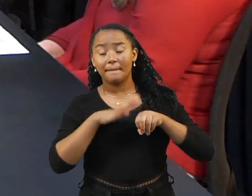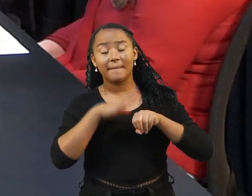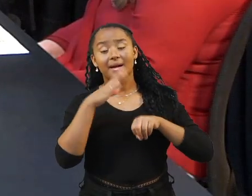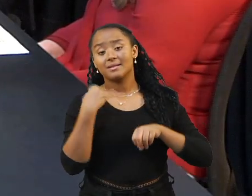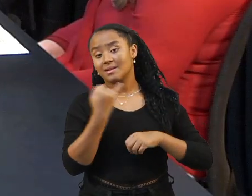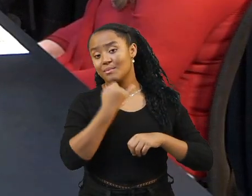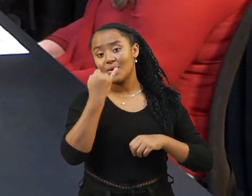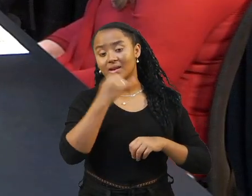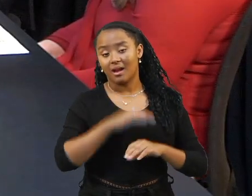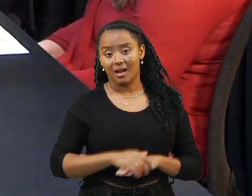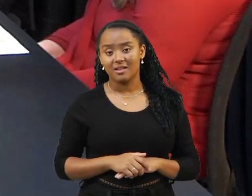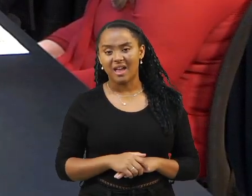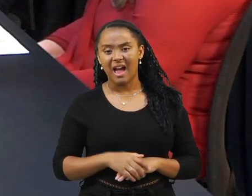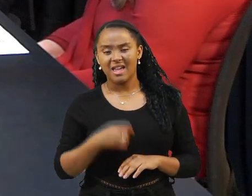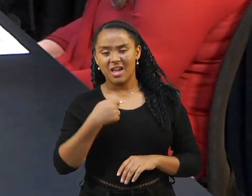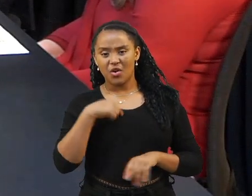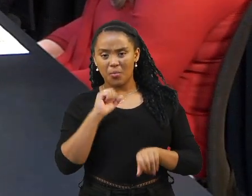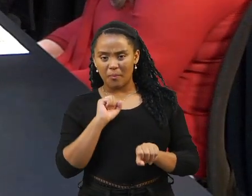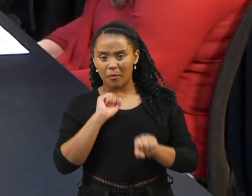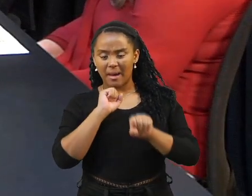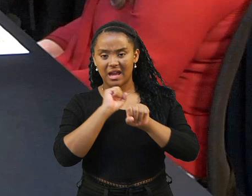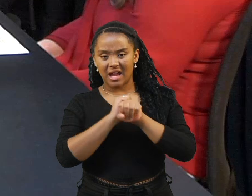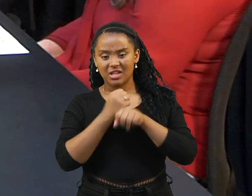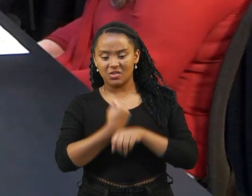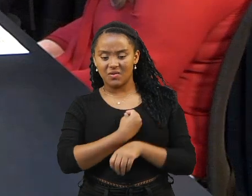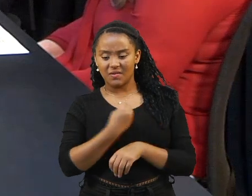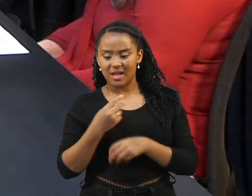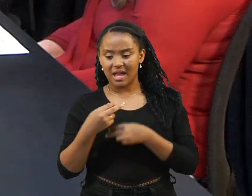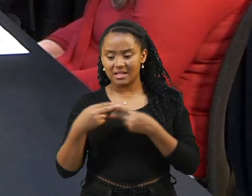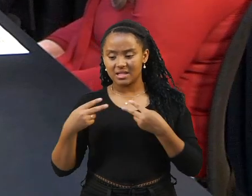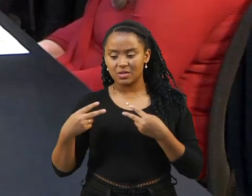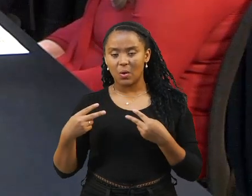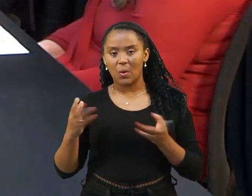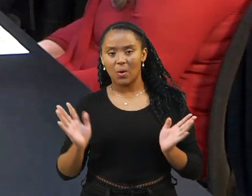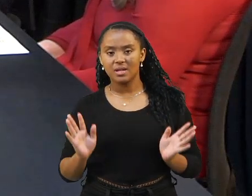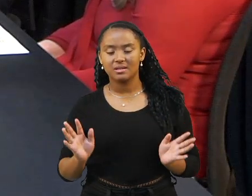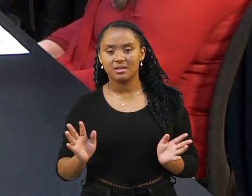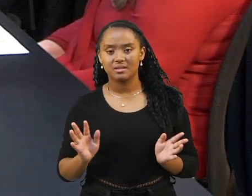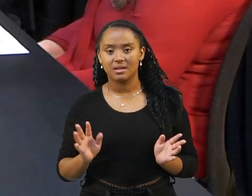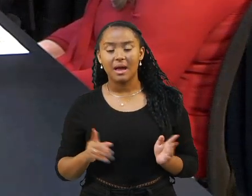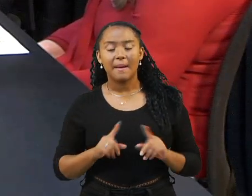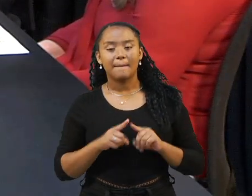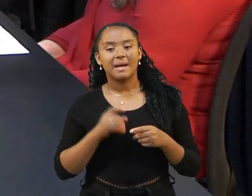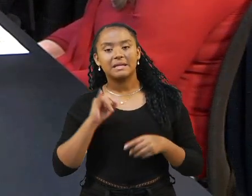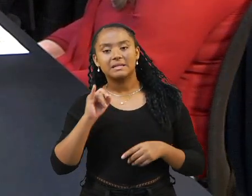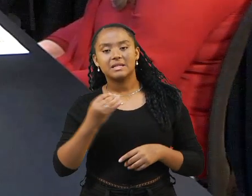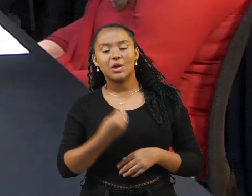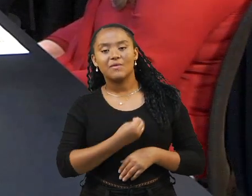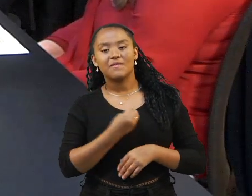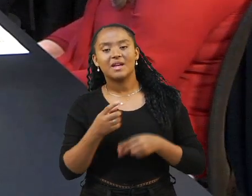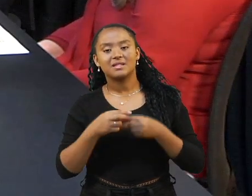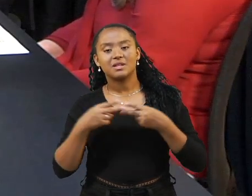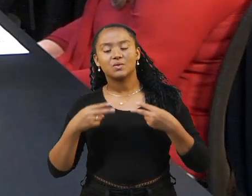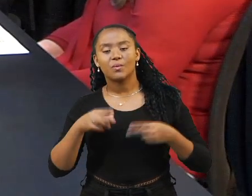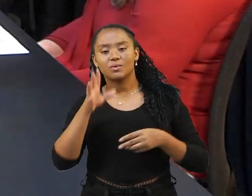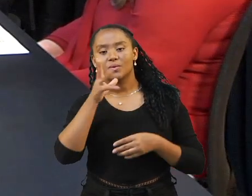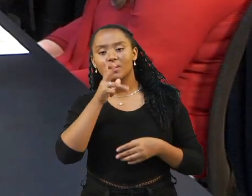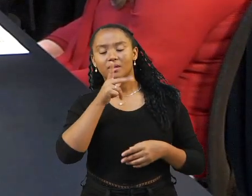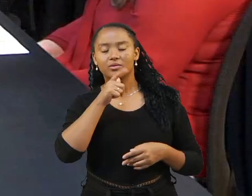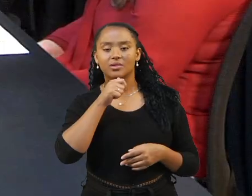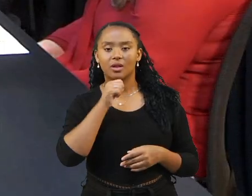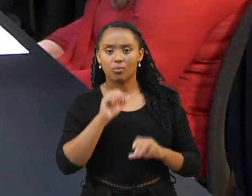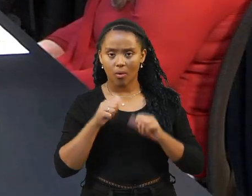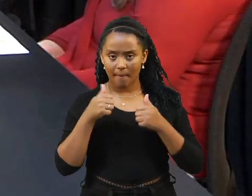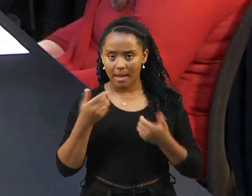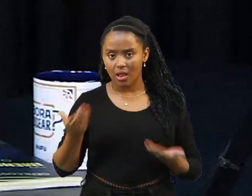outras prioridades. Será que não viver isso seria o melhor? Será que viver isso com mais lentidão e com